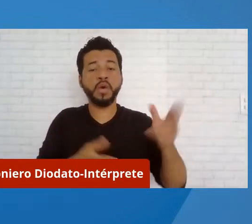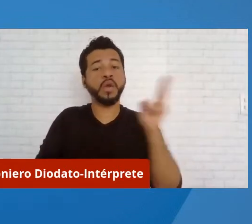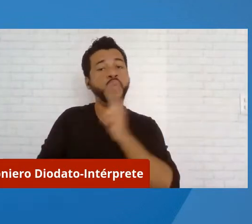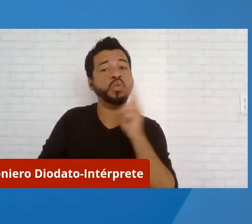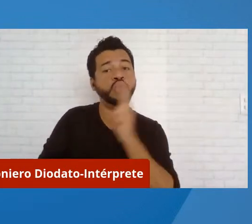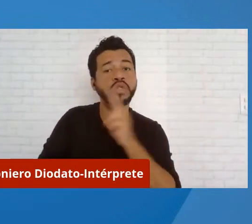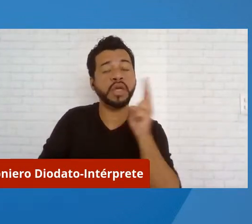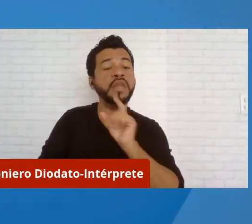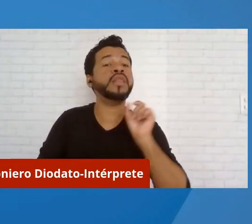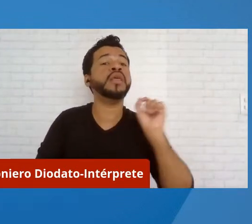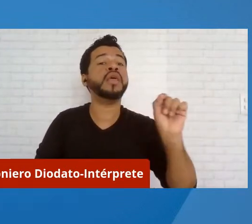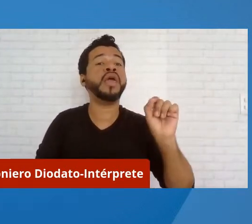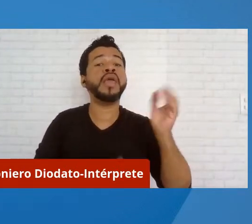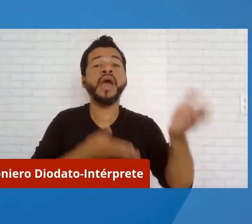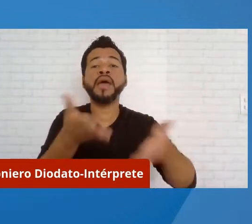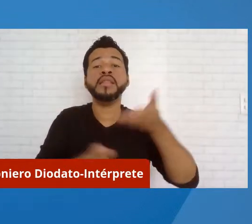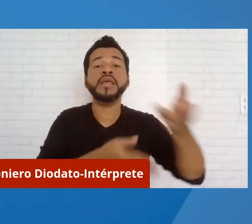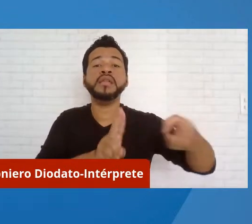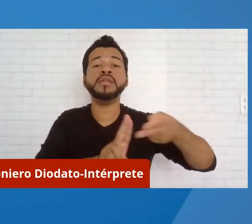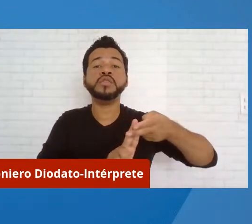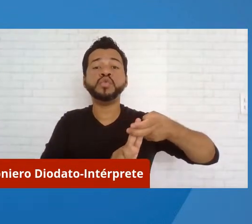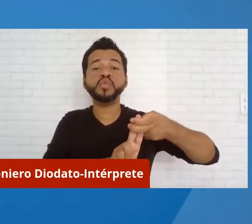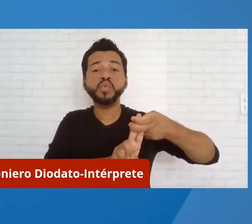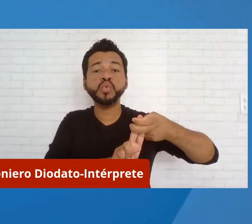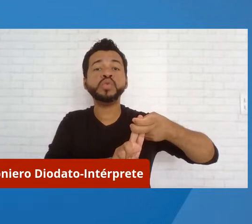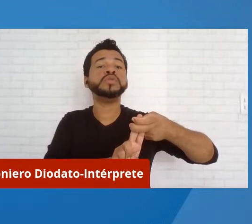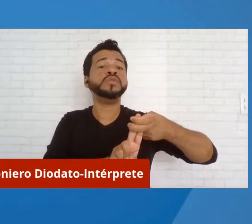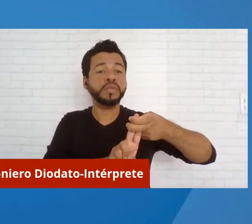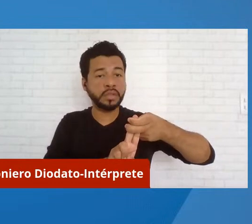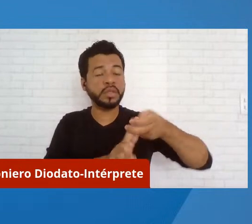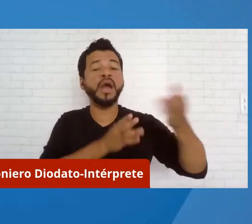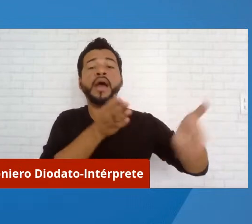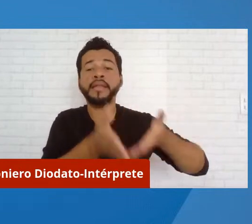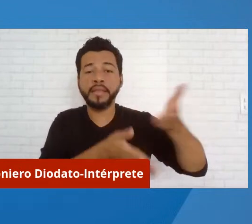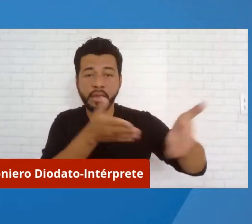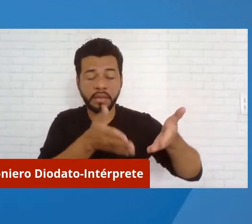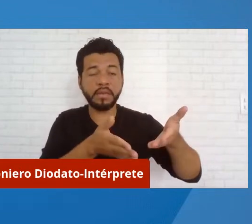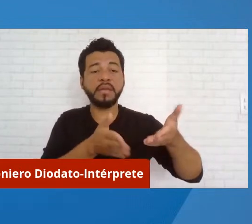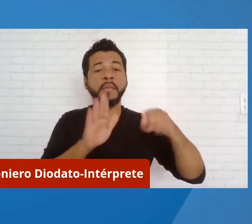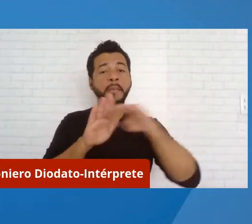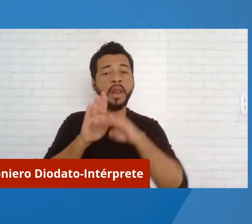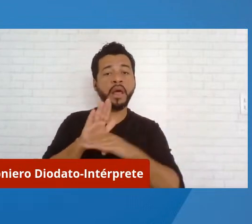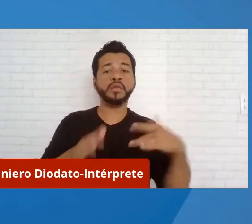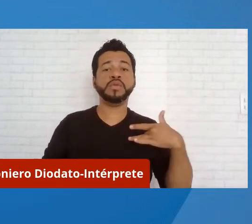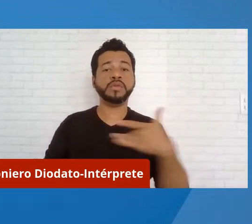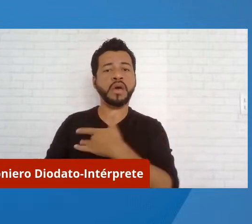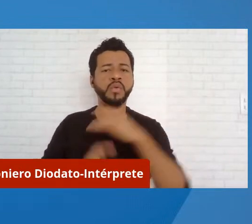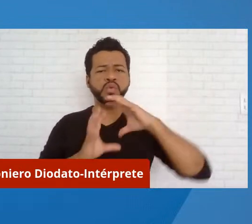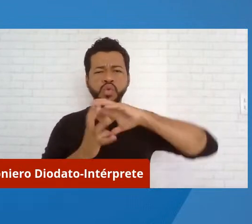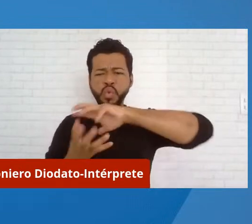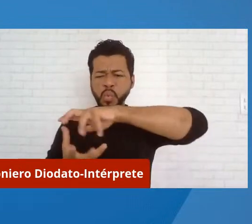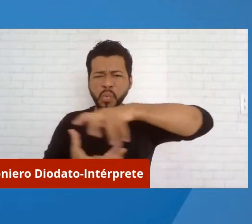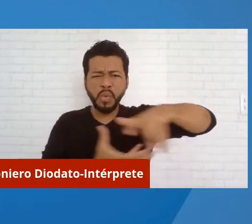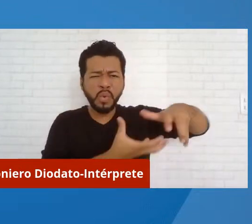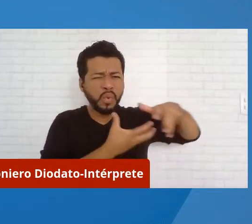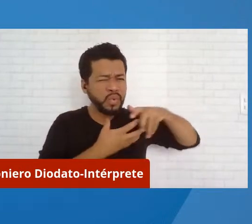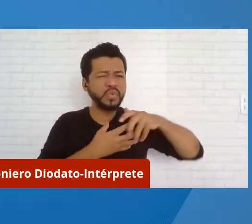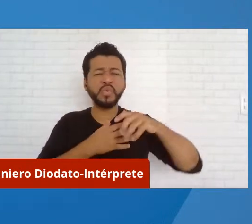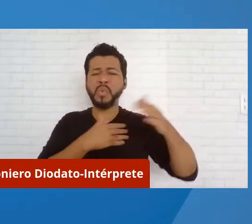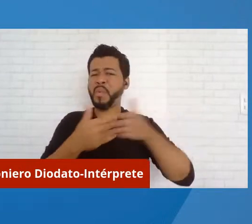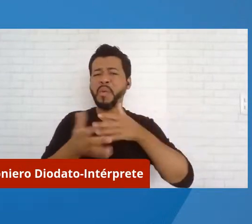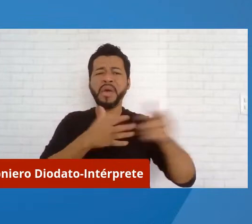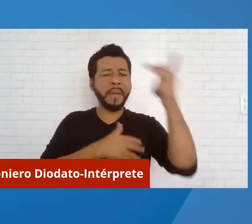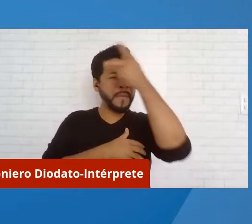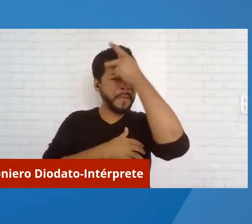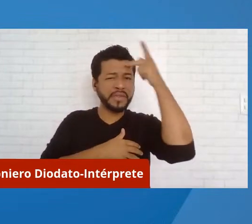SUS, mais democrático plano de saúde do mundo. Coloca o pezinho lá, todo mundo é atendido. Eles retiraram um montão